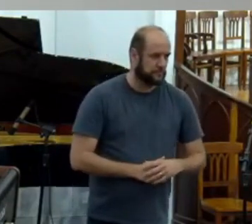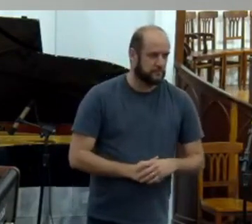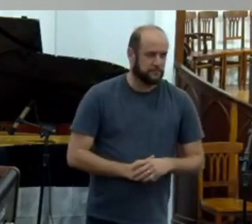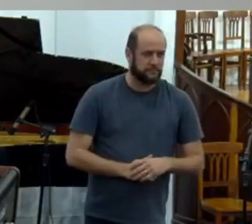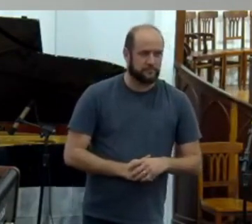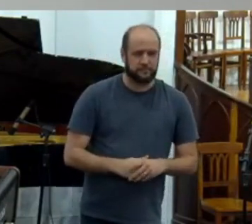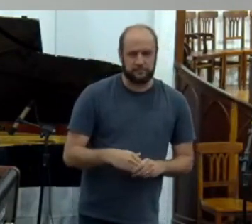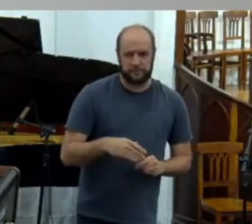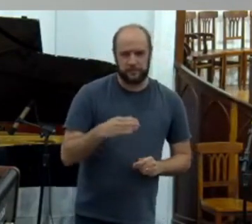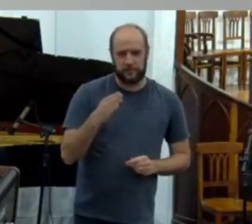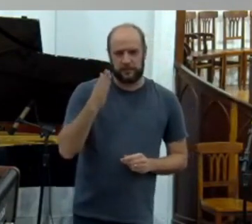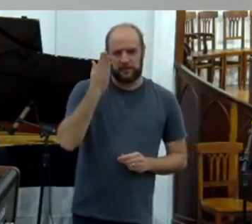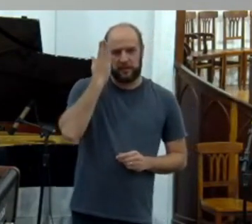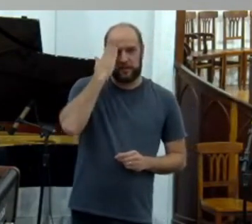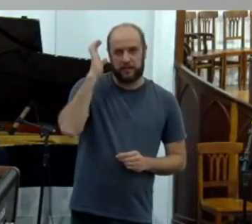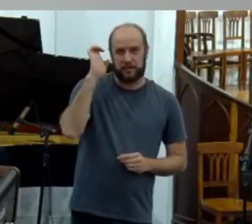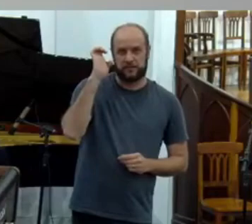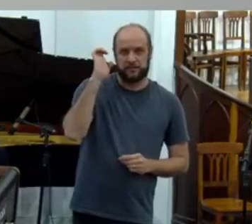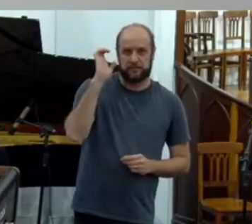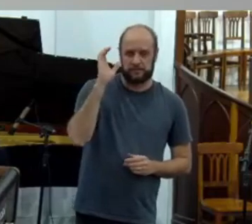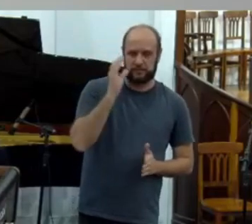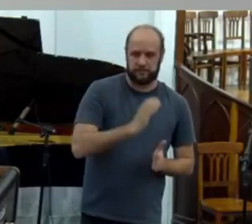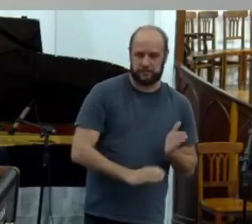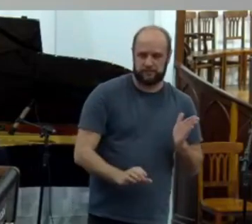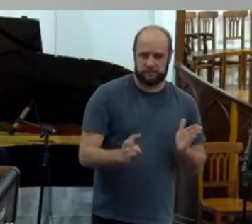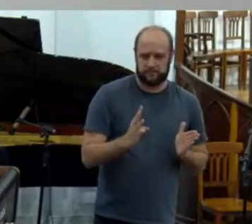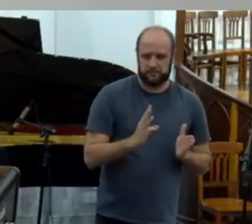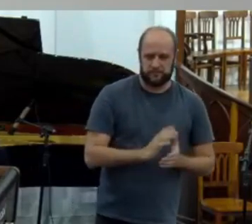Eclesiastes, capítulo 3.